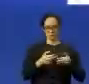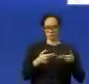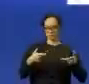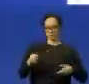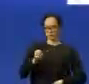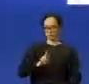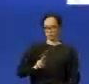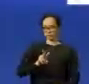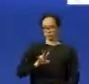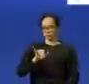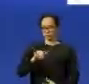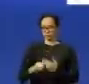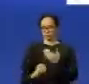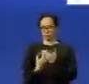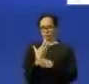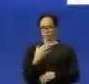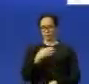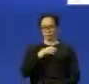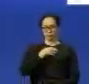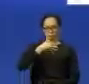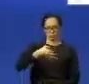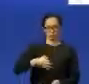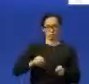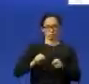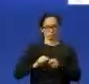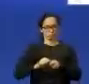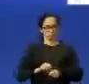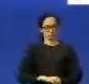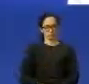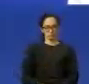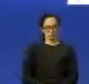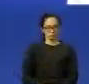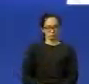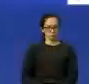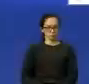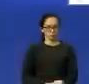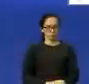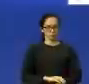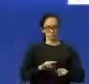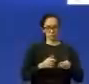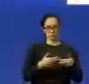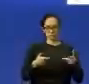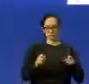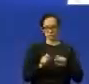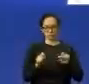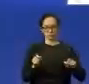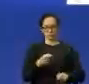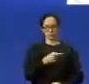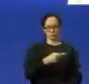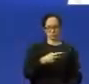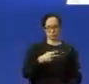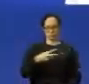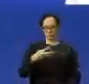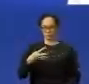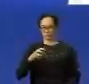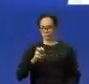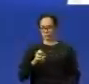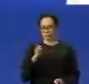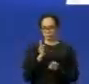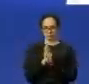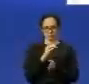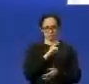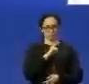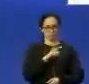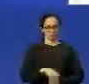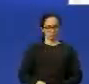será utilizado na sua fabricação de acordo com os dados, certo? Então, tipo de material 1, 2, 3, 4, 5, né? E o intervalo do raio aí, tá